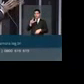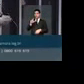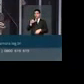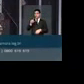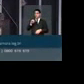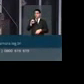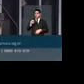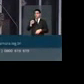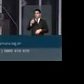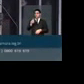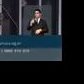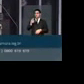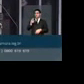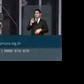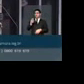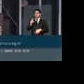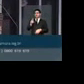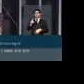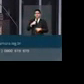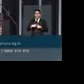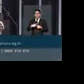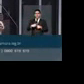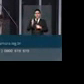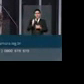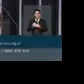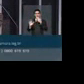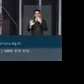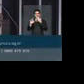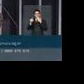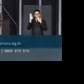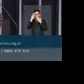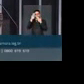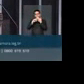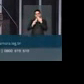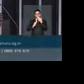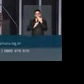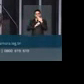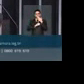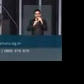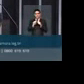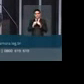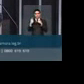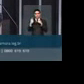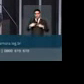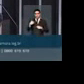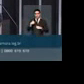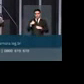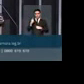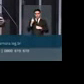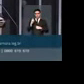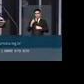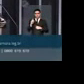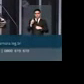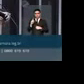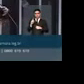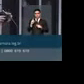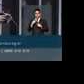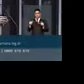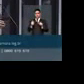muito caro pelas maldades que ele fez, não contra mim e contra a Rosinha somente, mas